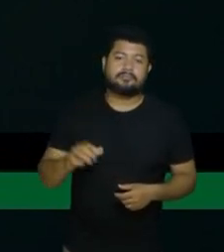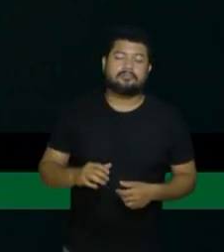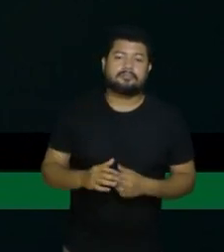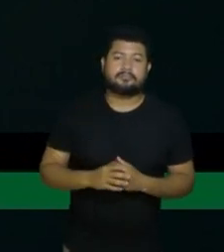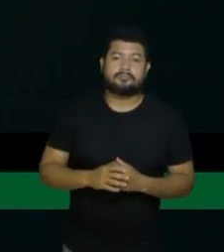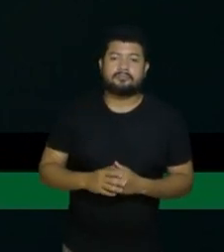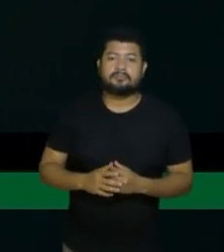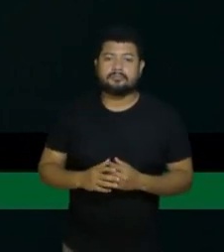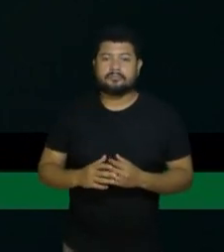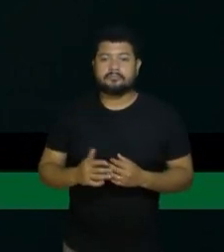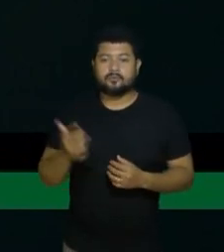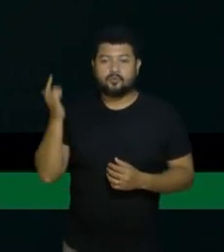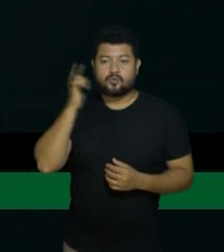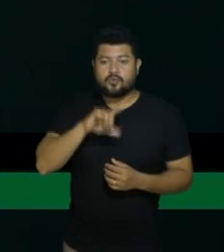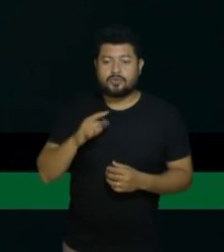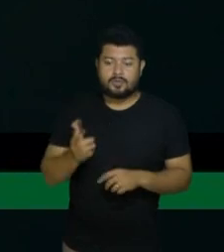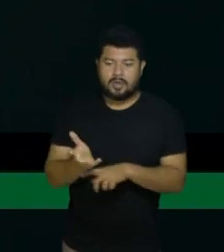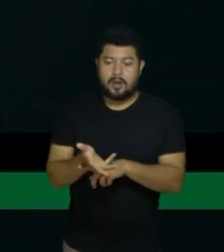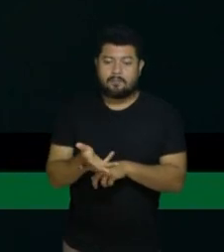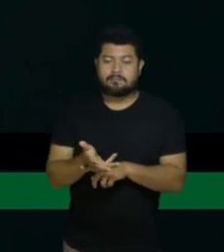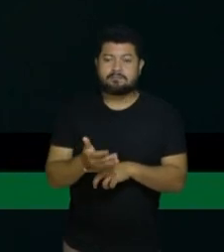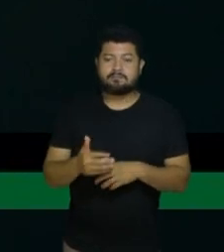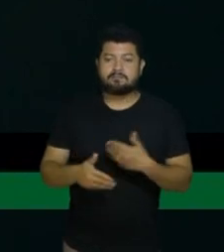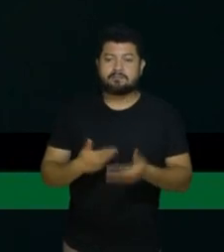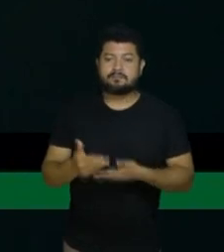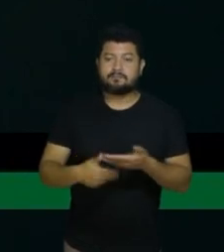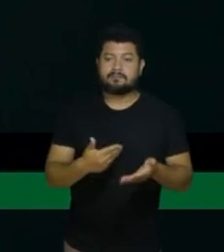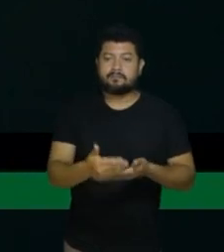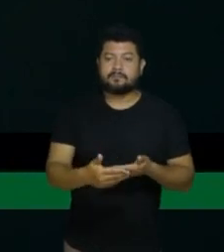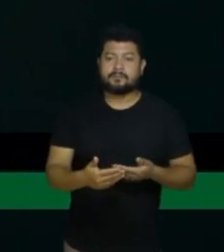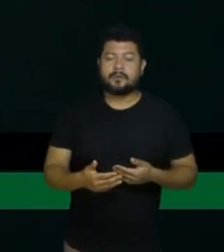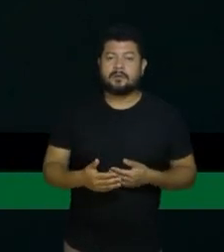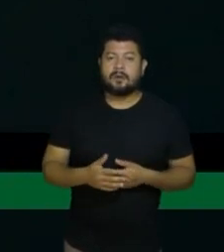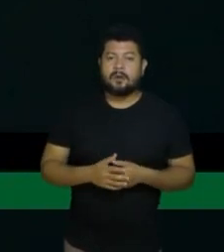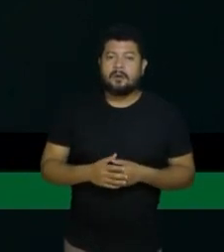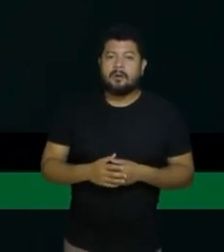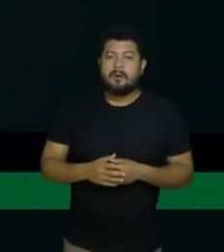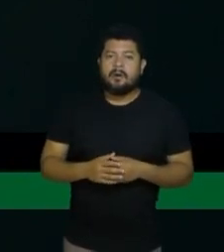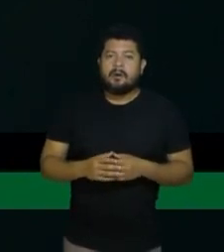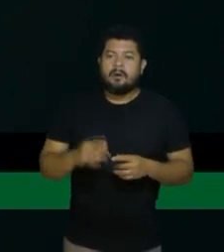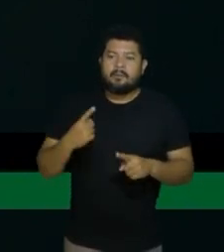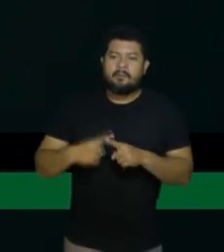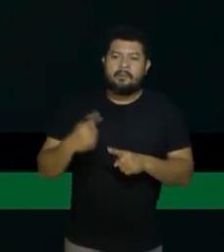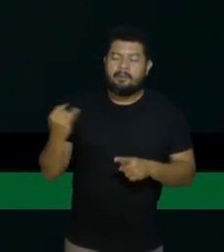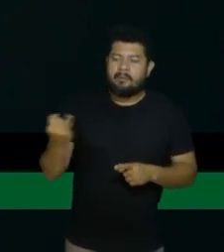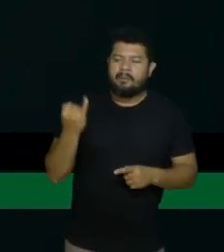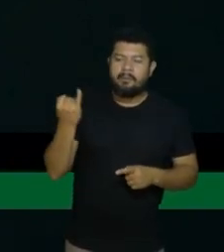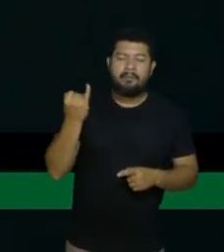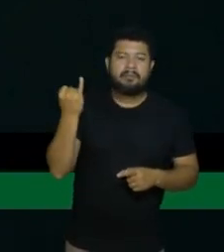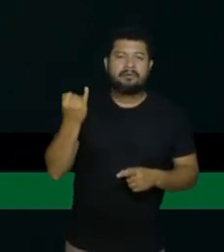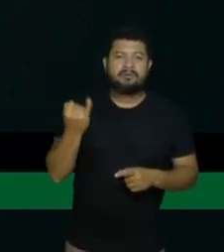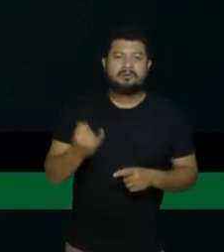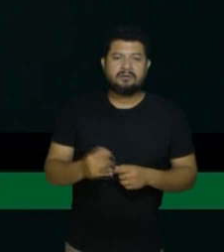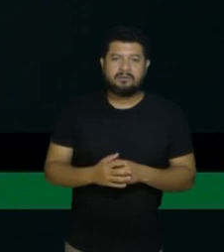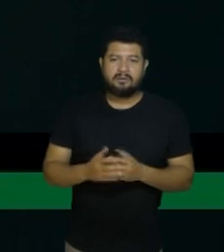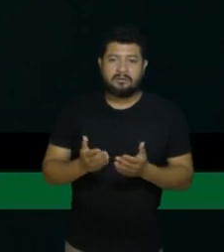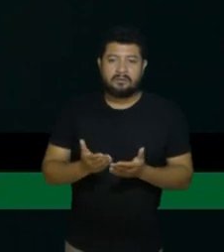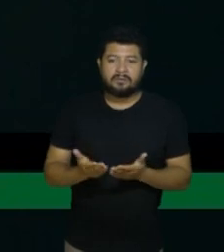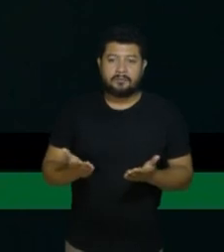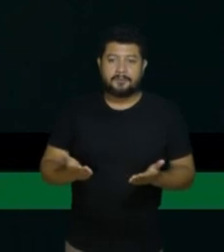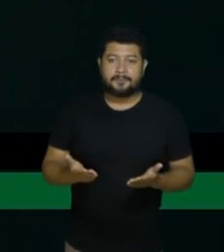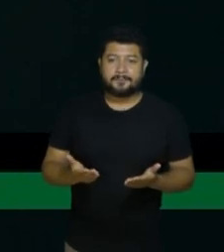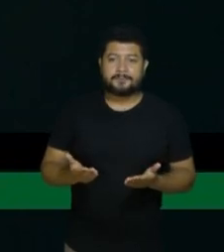dar agilidade a este projeto de lei pela importância que ele significa e